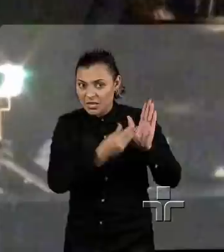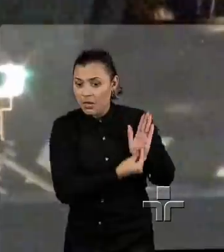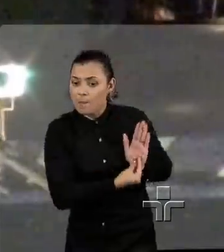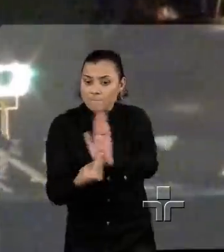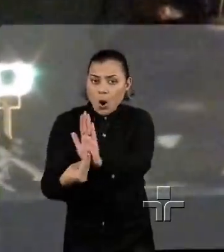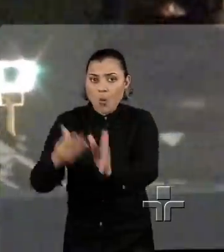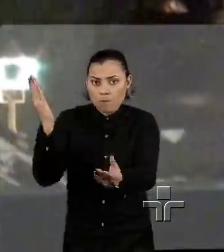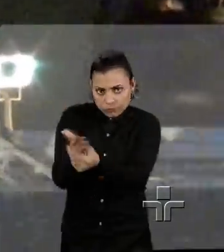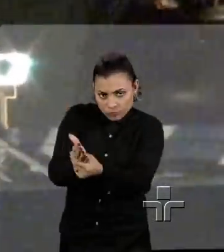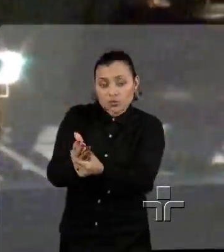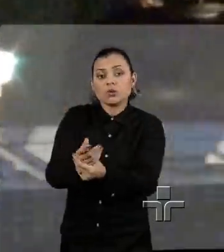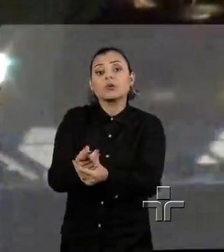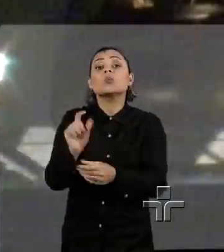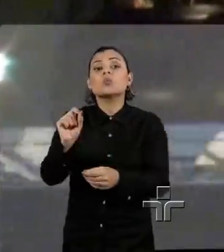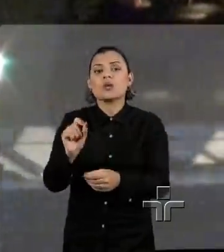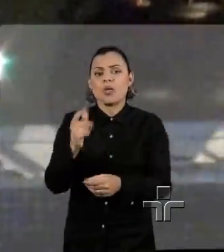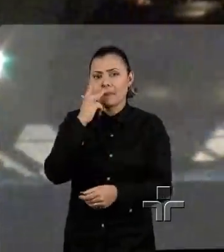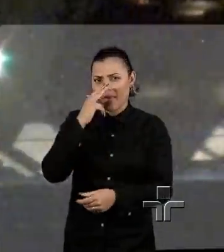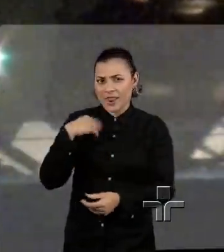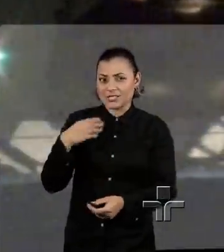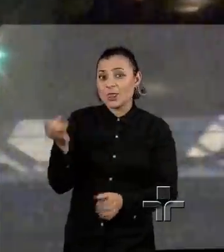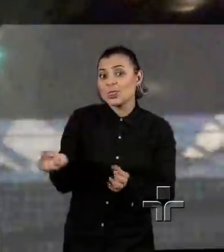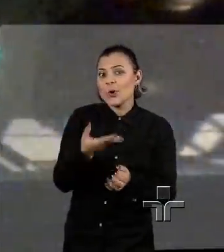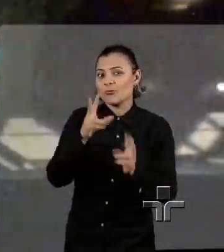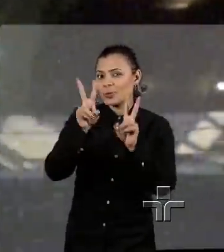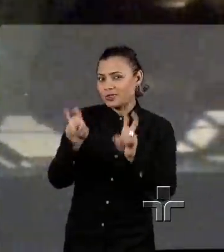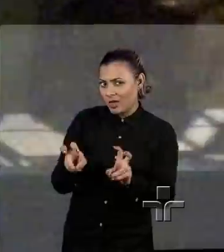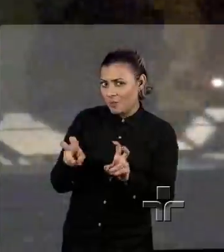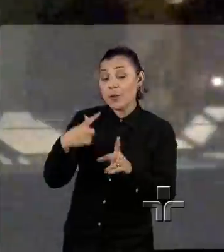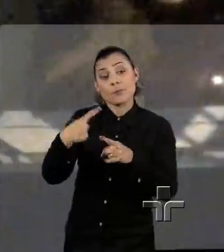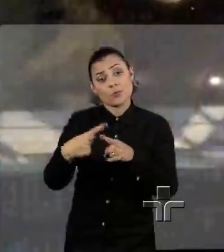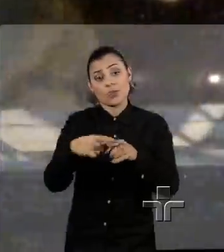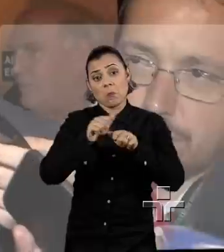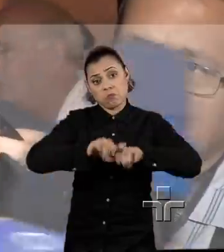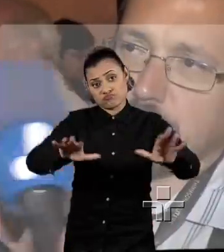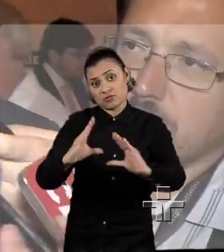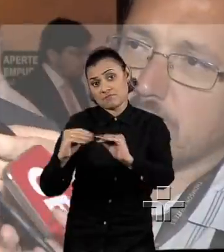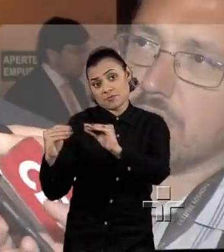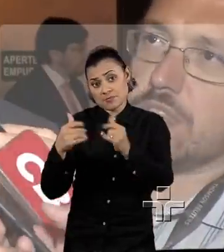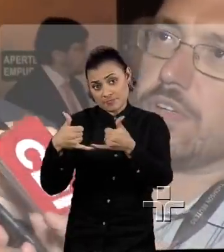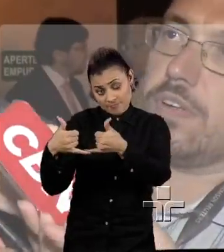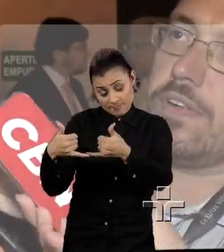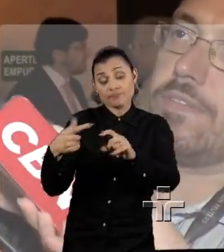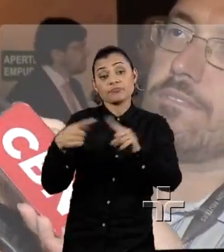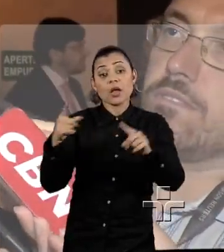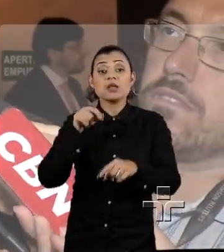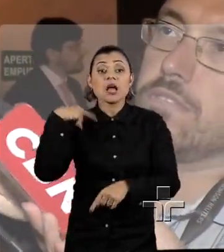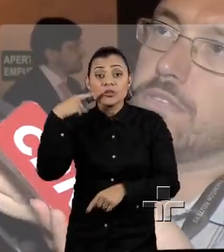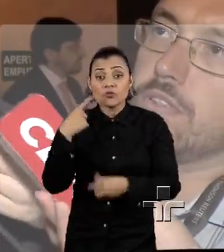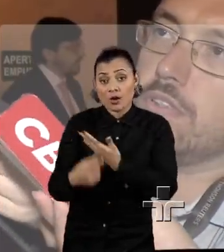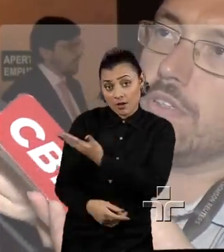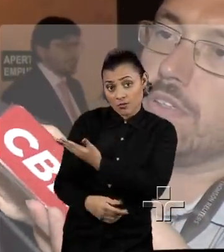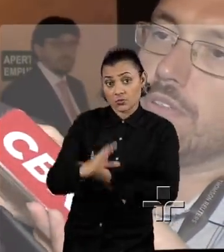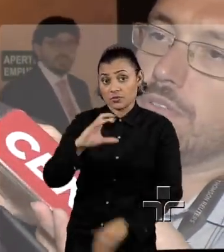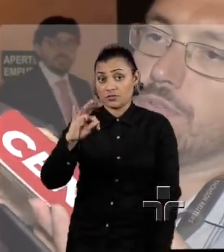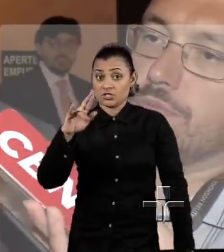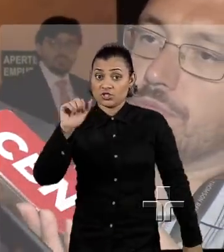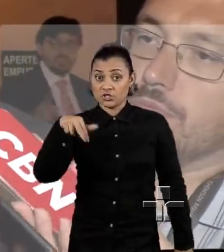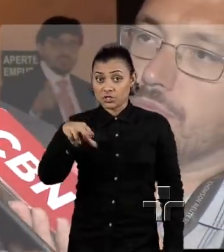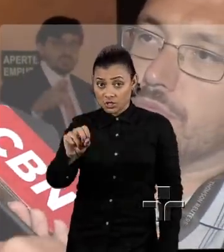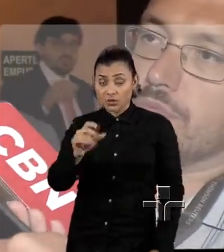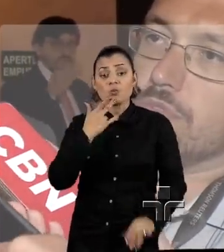recurso baseado no que chama de fatos novos, trazidos pelo vazamento, e que, segundo o advogado Cristiano